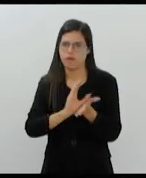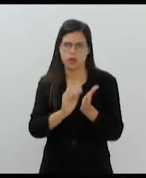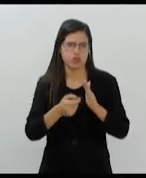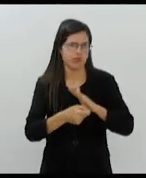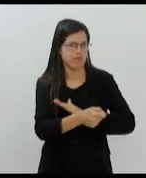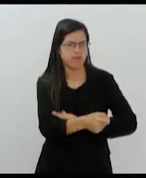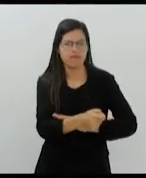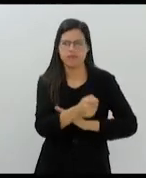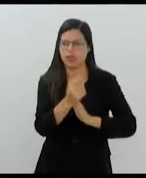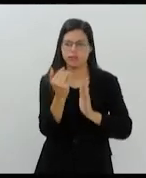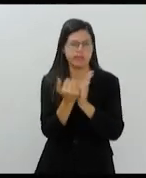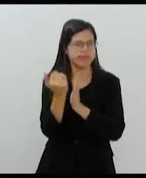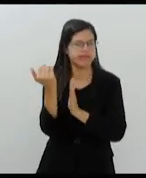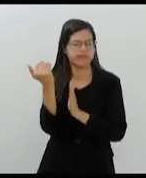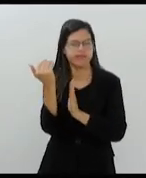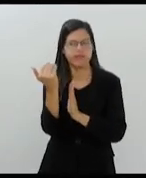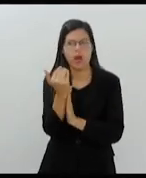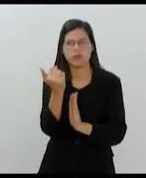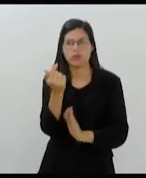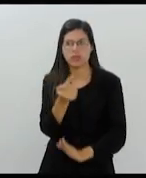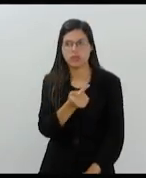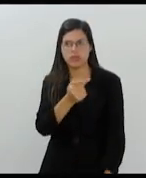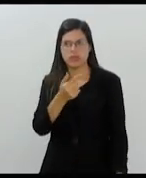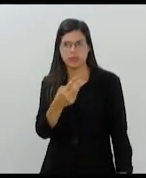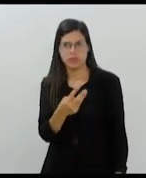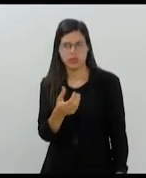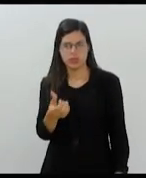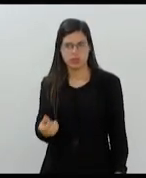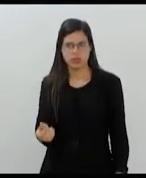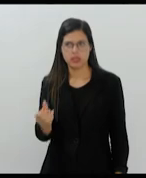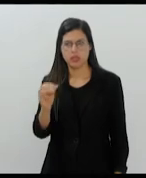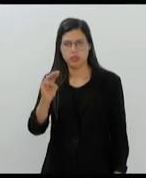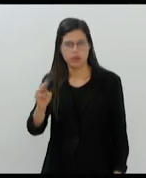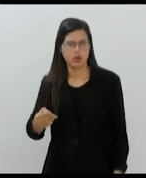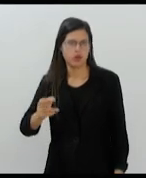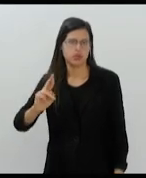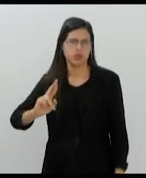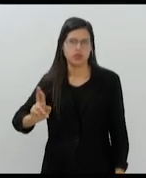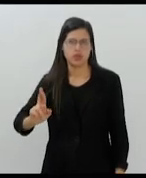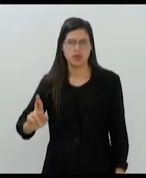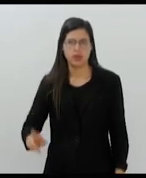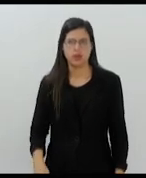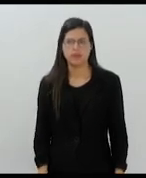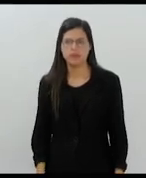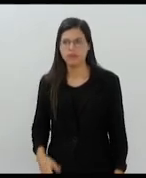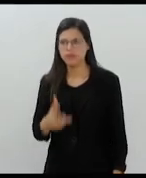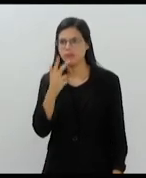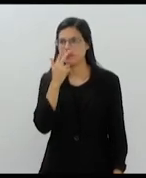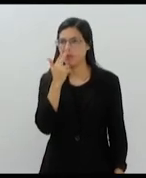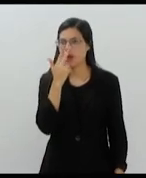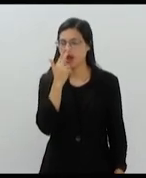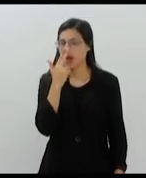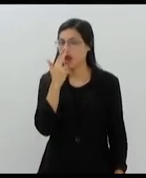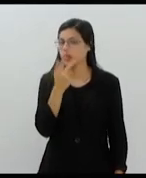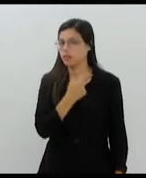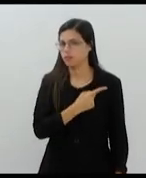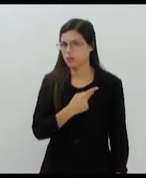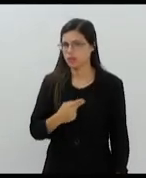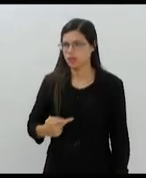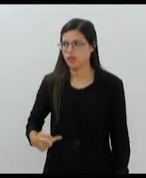exorbitante de 736 milhões de reais. parece até, senhor